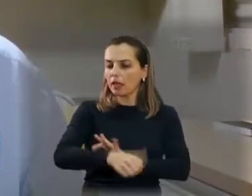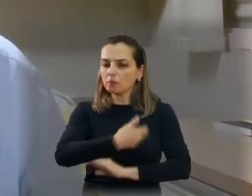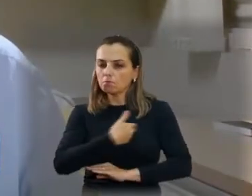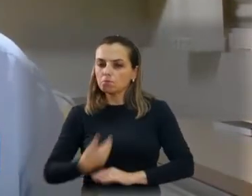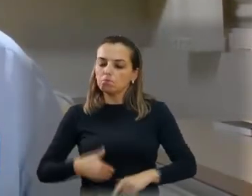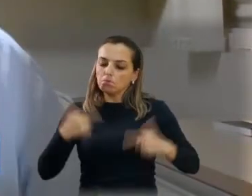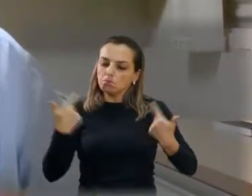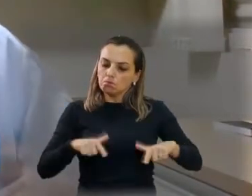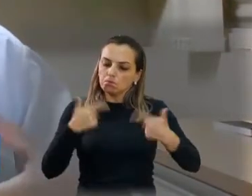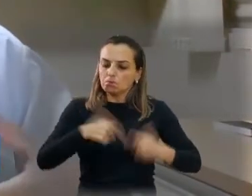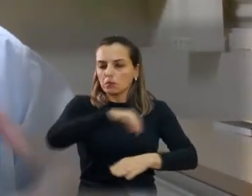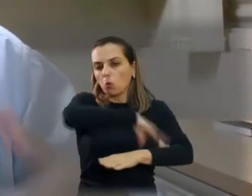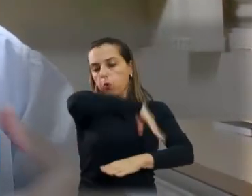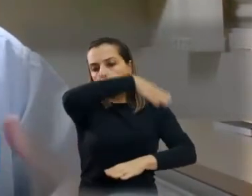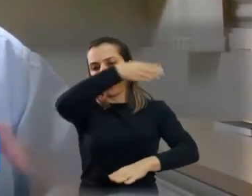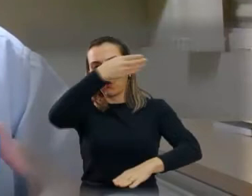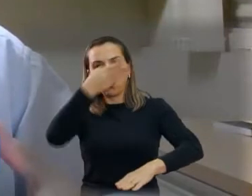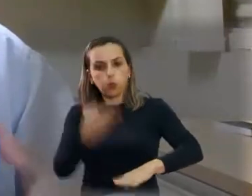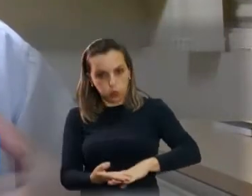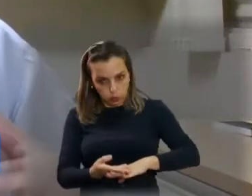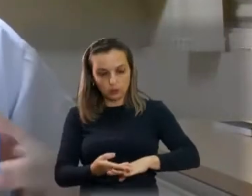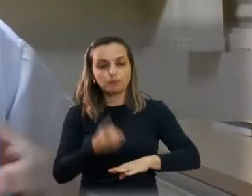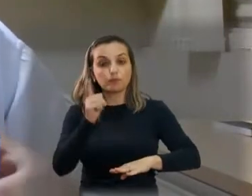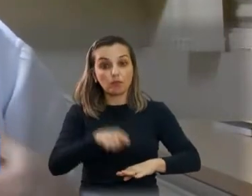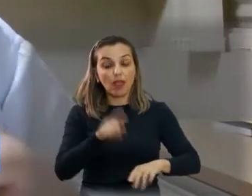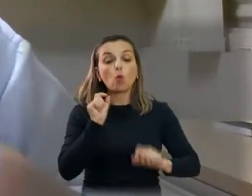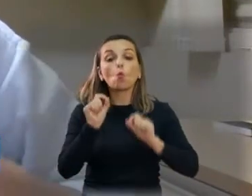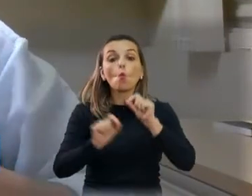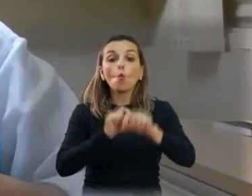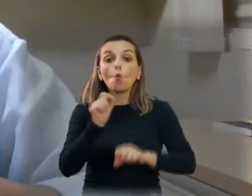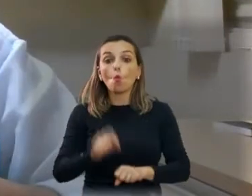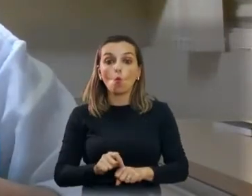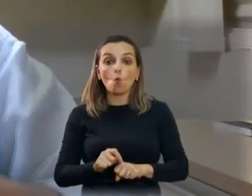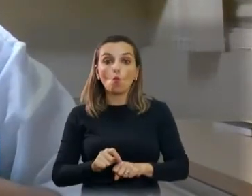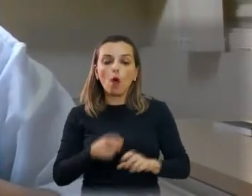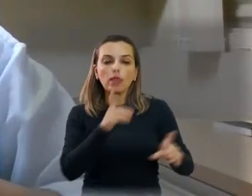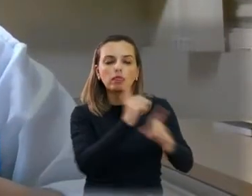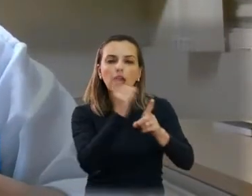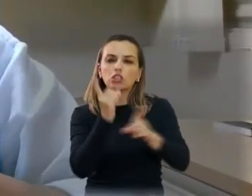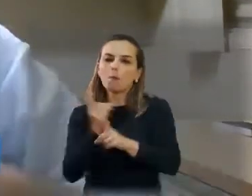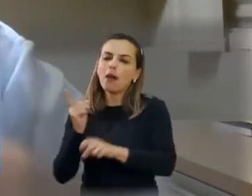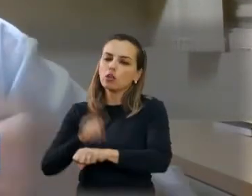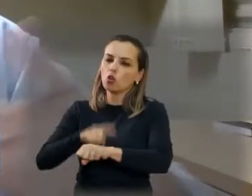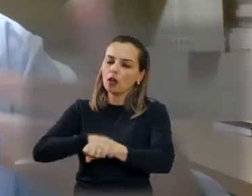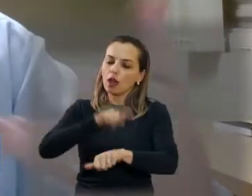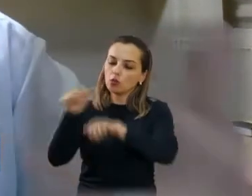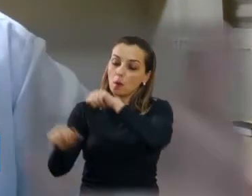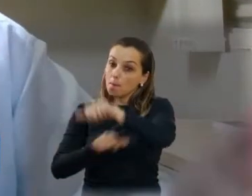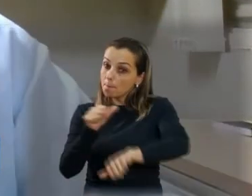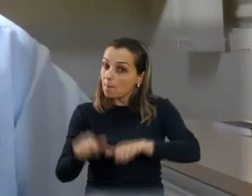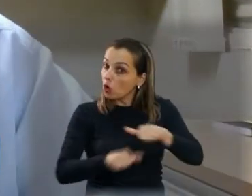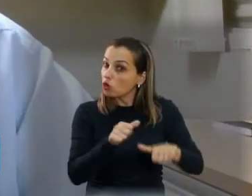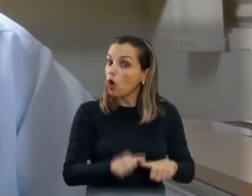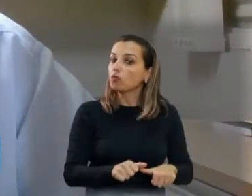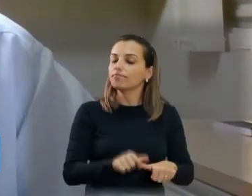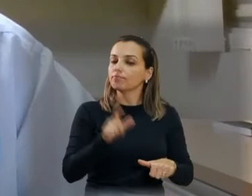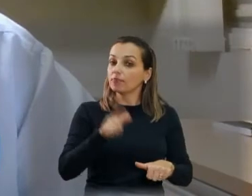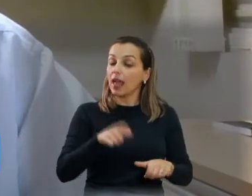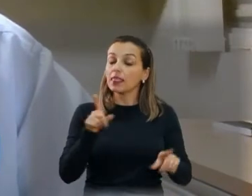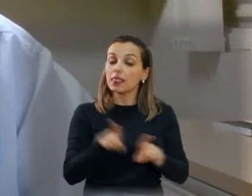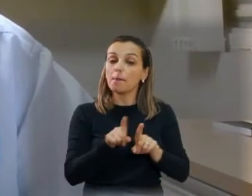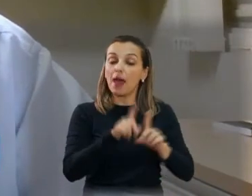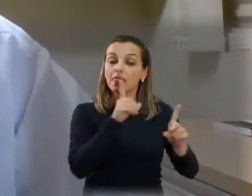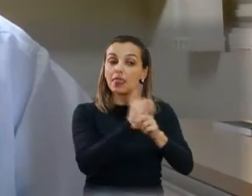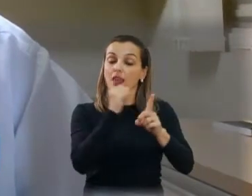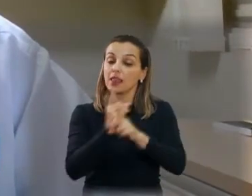funcionar. O que houve e vem havendo é uma alteração no fluxo dos atendimentos, houve uma intensificação